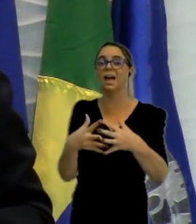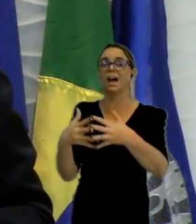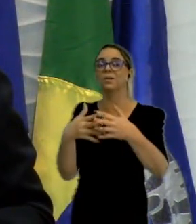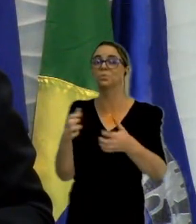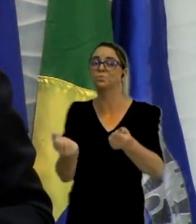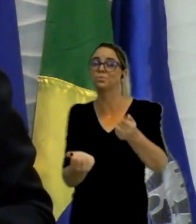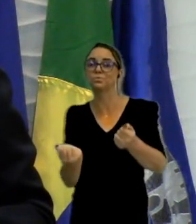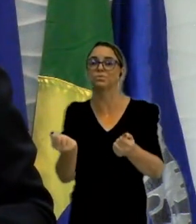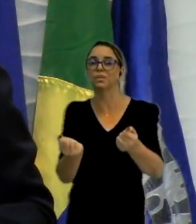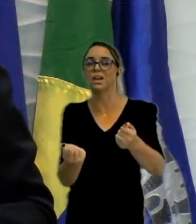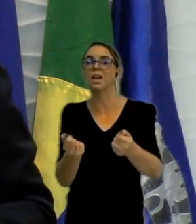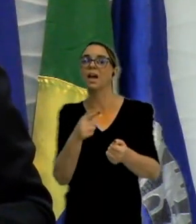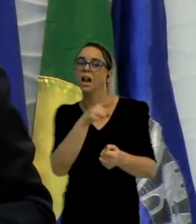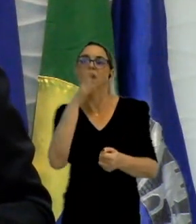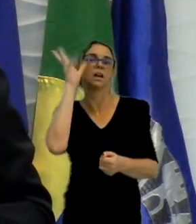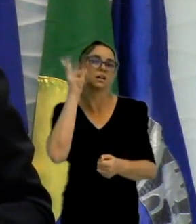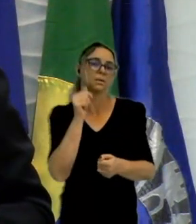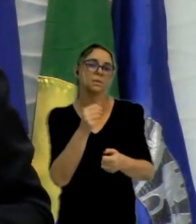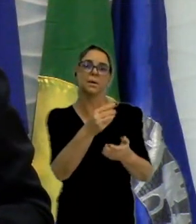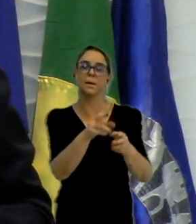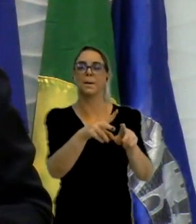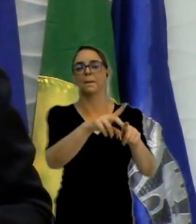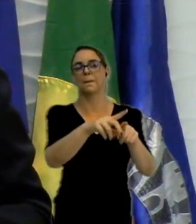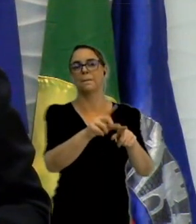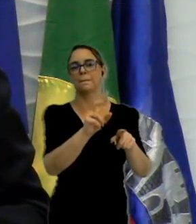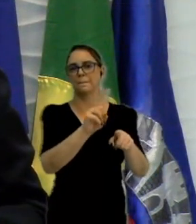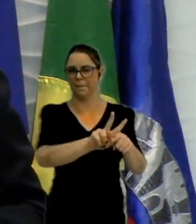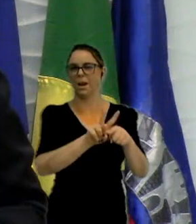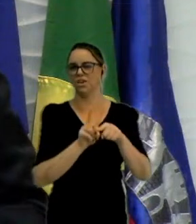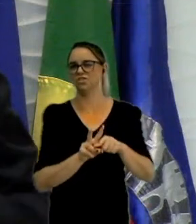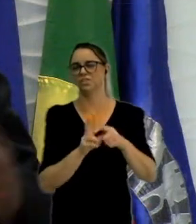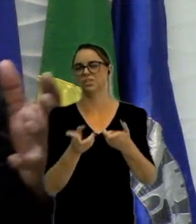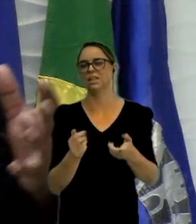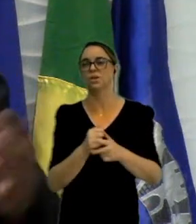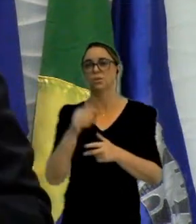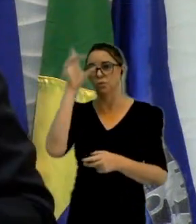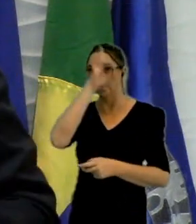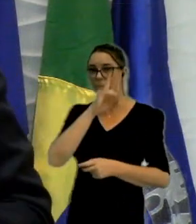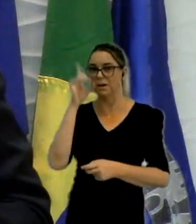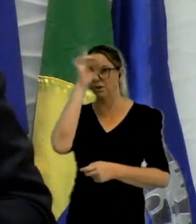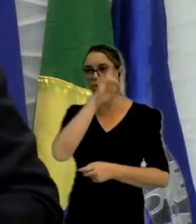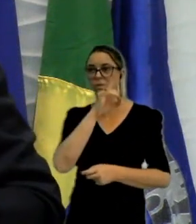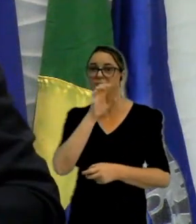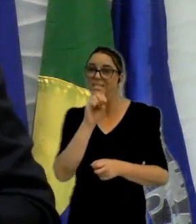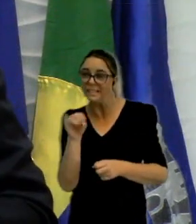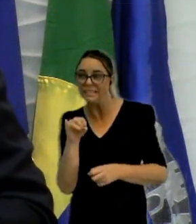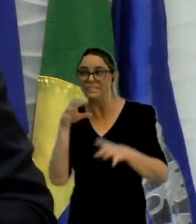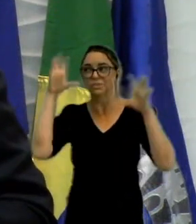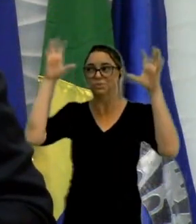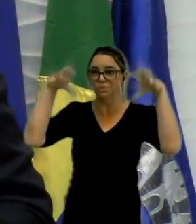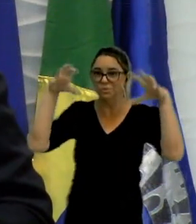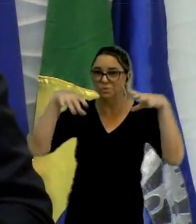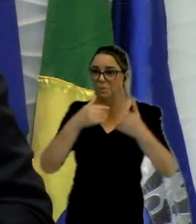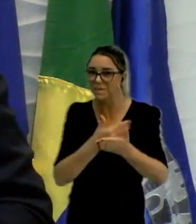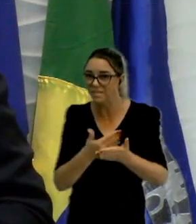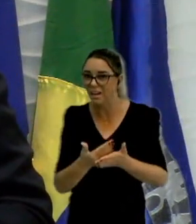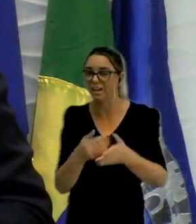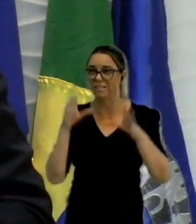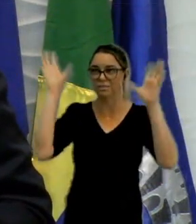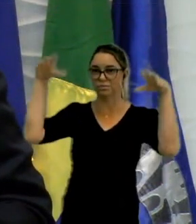a quem eu agradeço. Domingo vai ser, se continuar chovendo, vai ser feito um mutirão aí